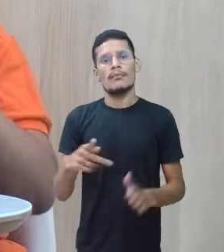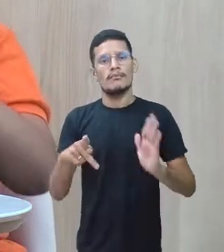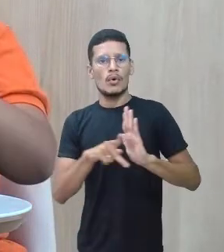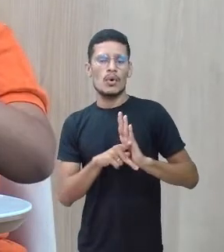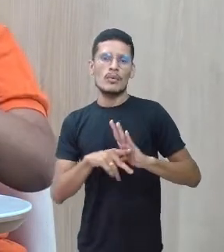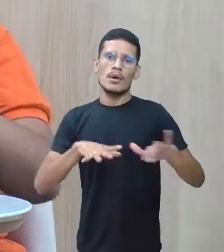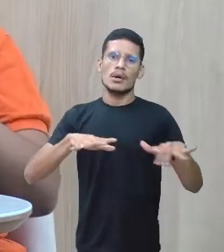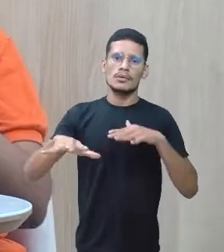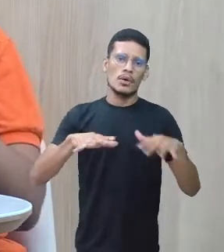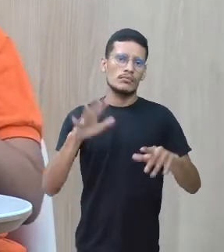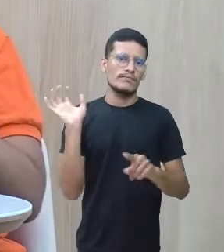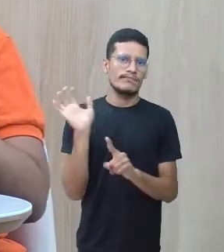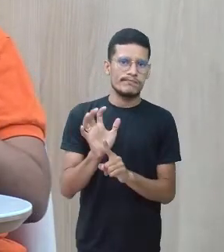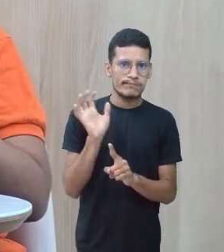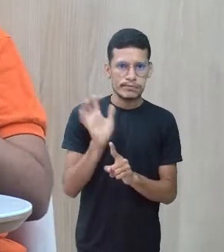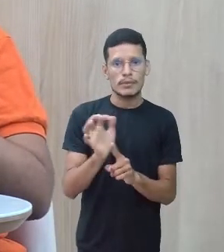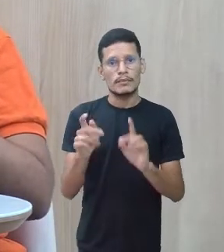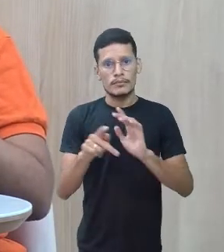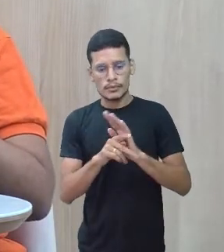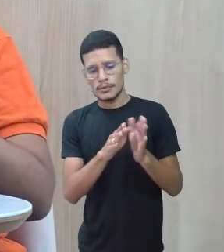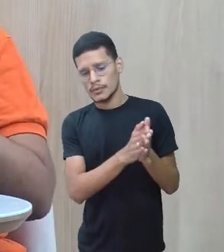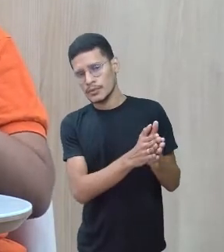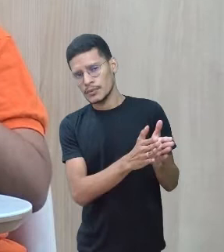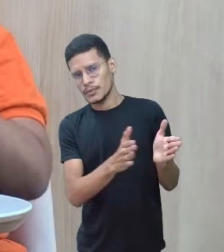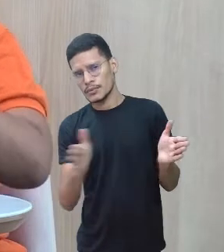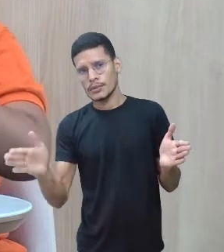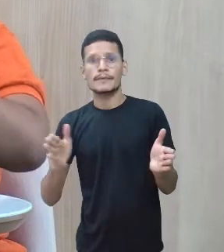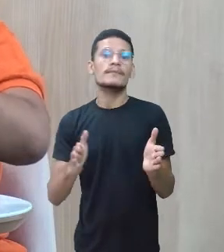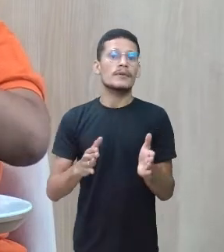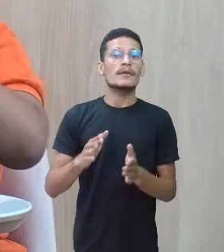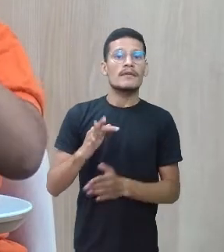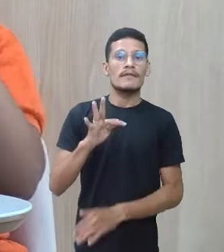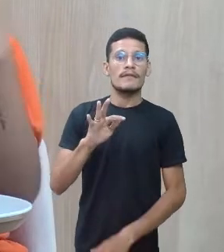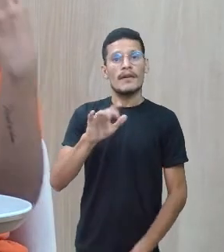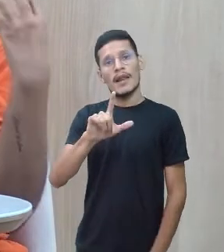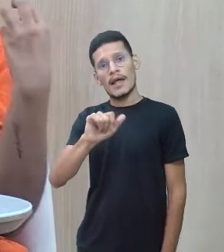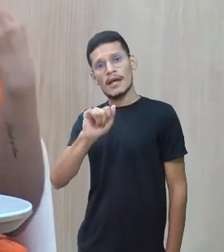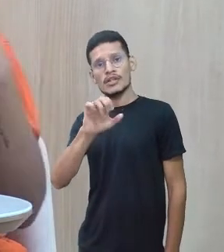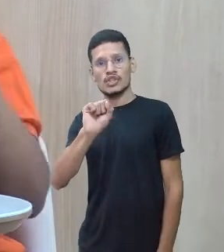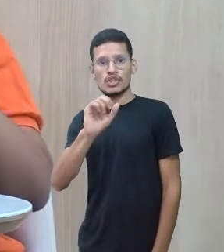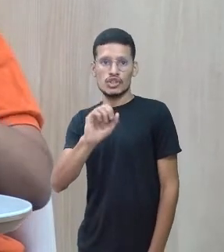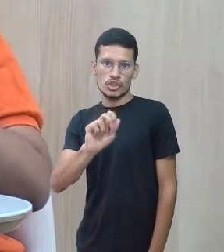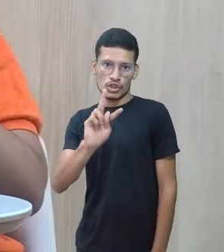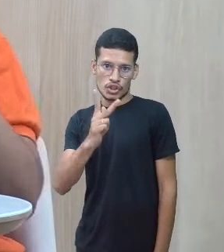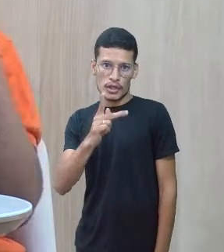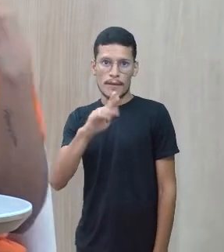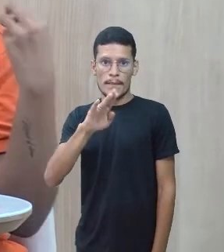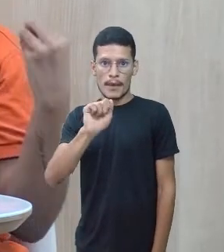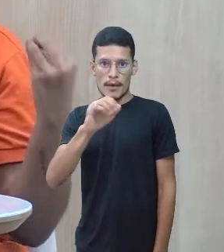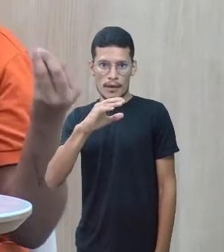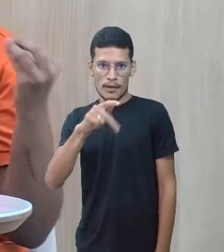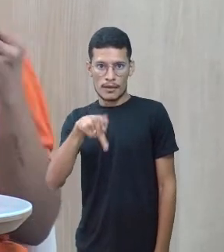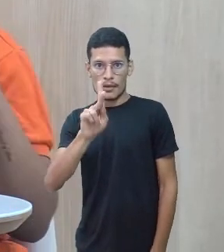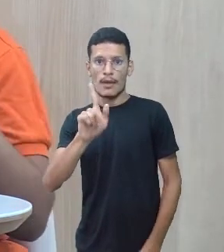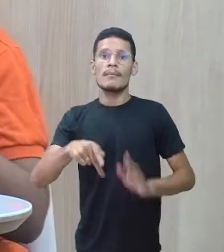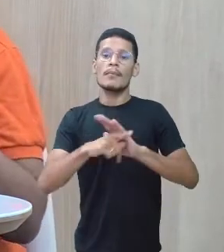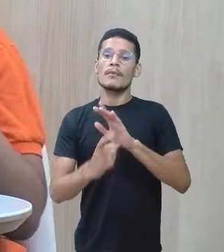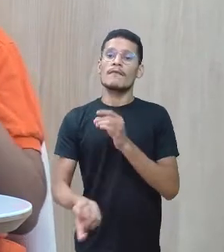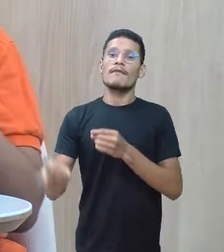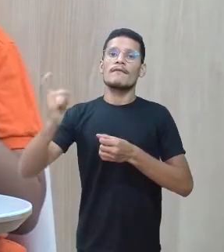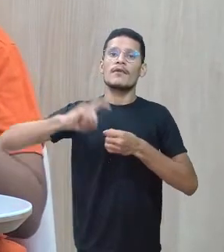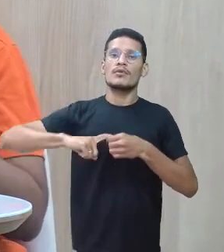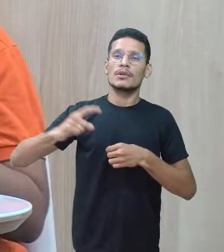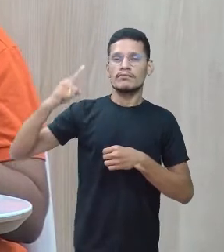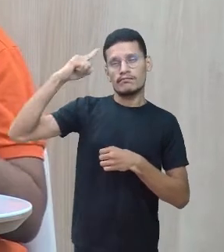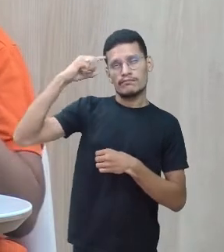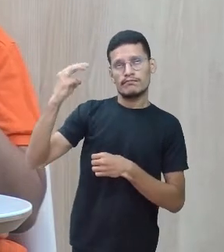que influenciou ao decorrer da narrativa. Então, o flashback é esse movimento de recuperar alguma coisa para